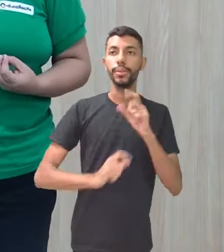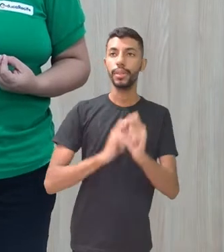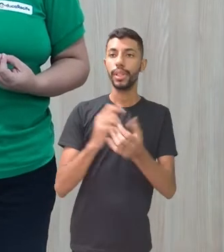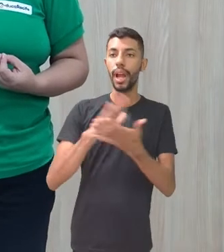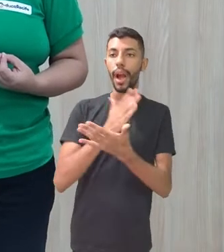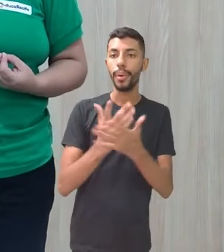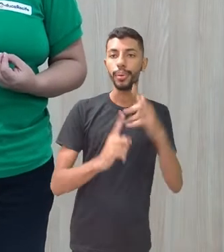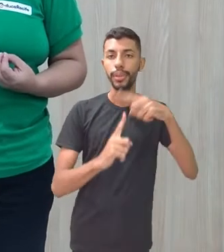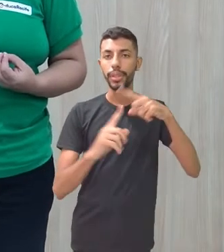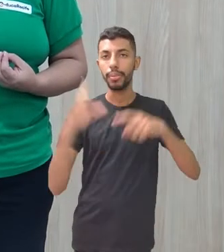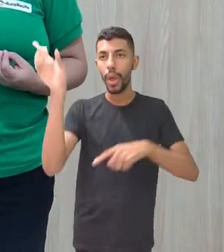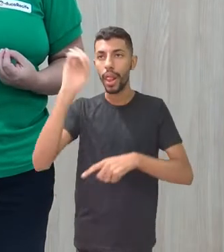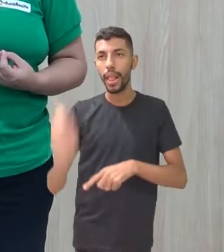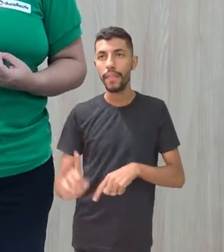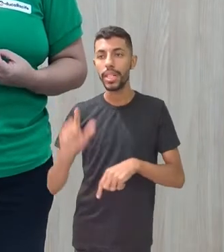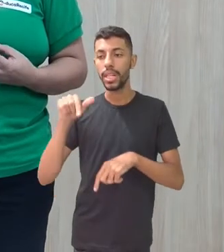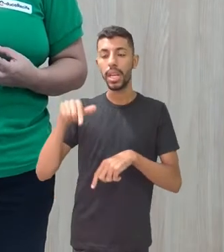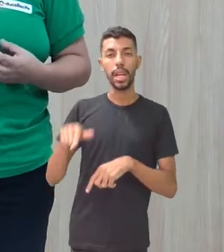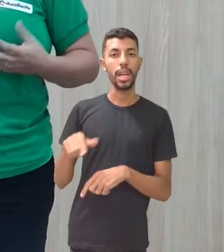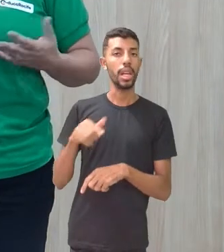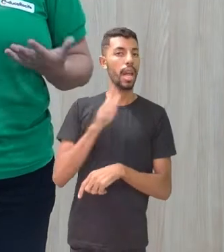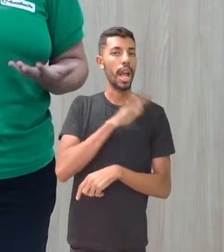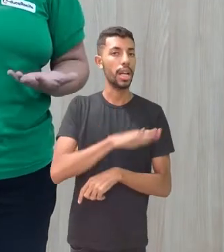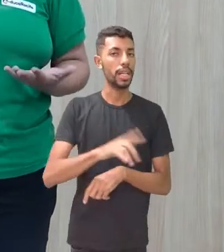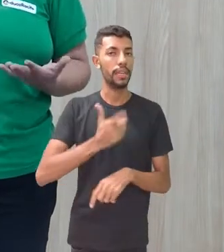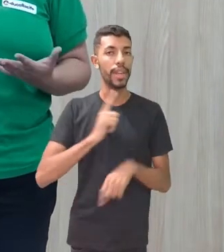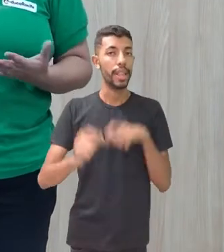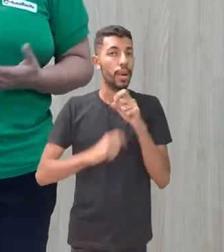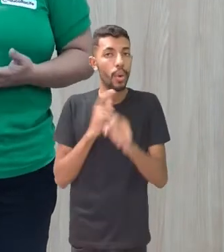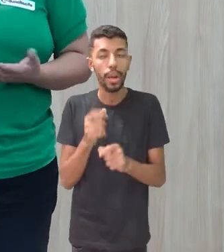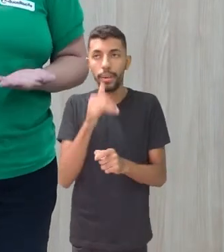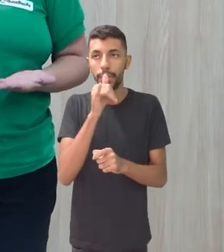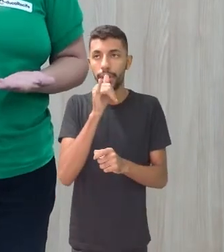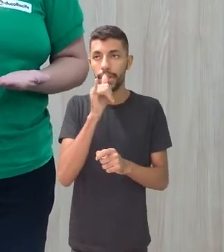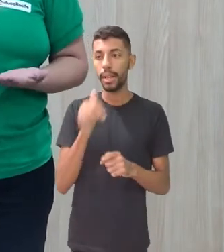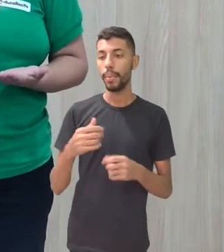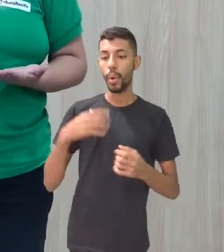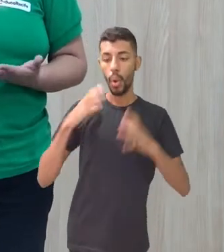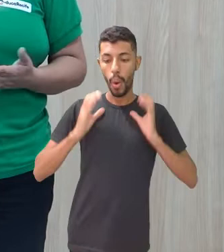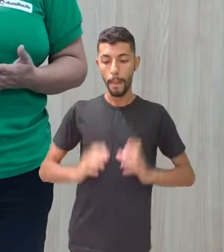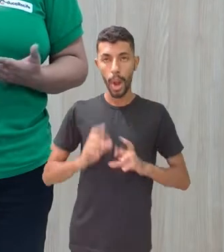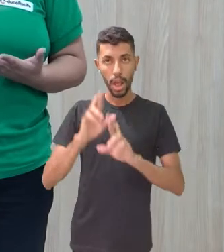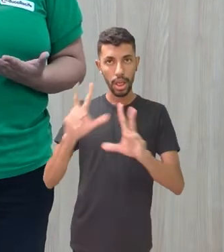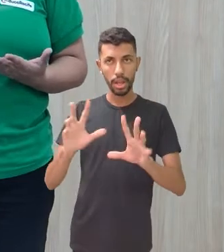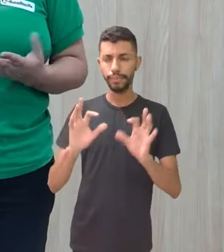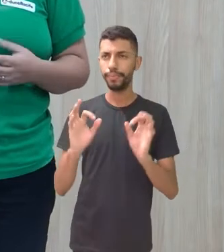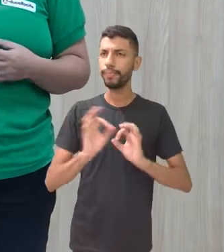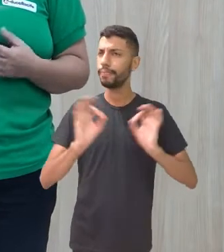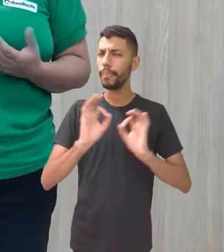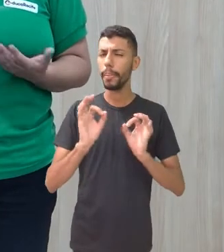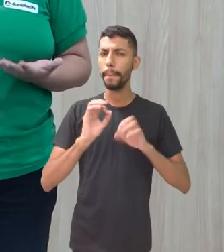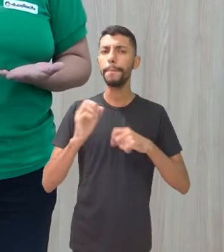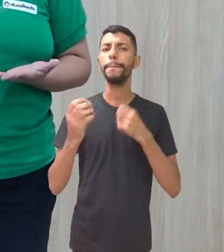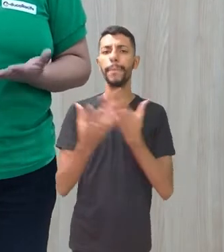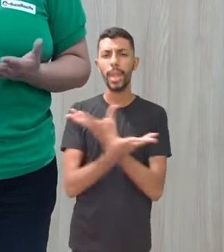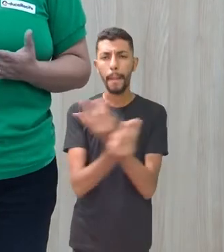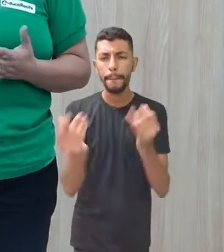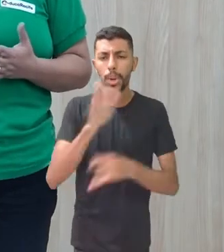tipo de deficiência que ela vai ter um comportamento diferente. Muitas crianças que não